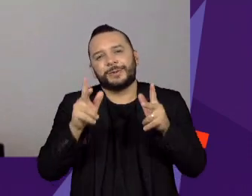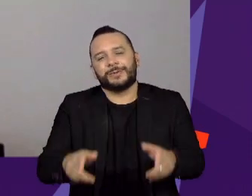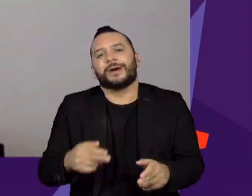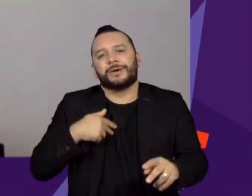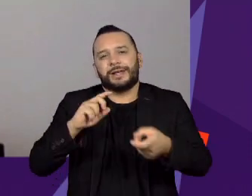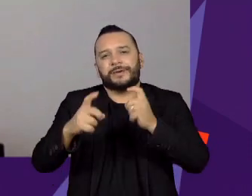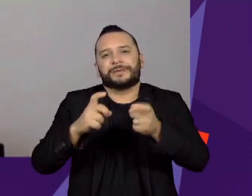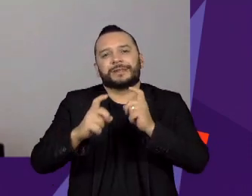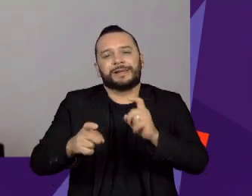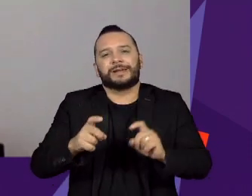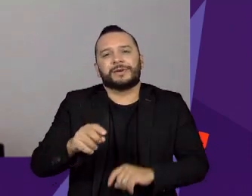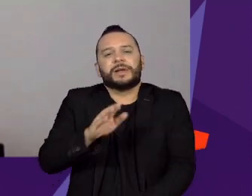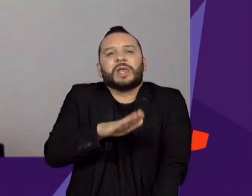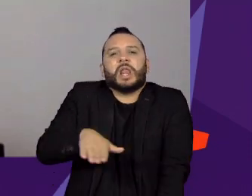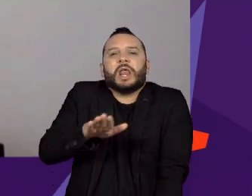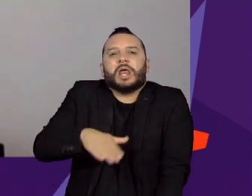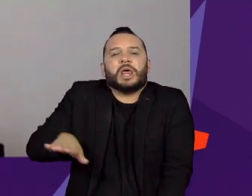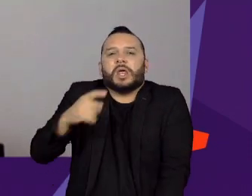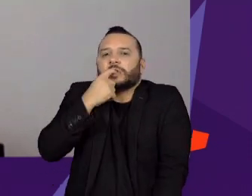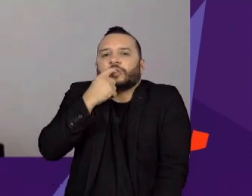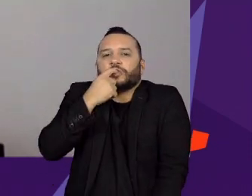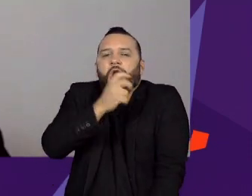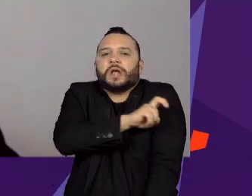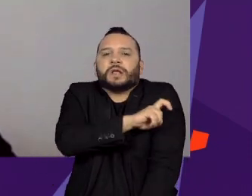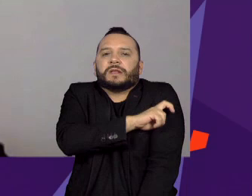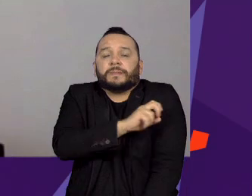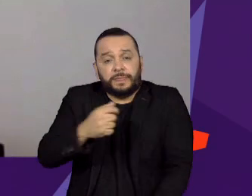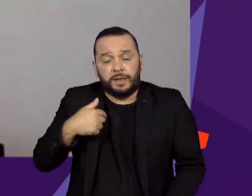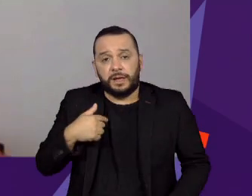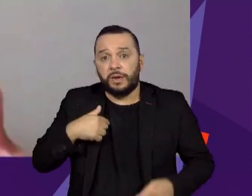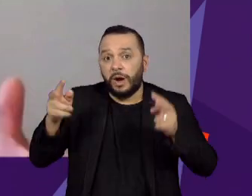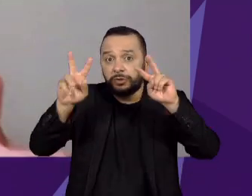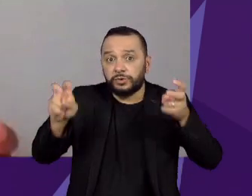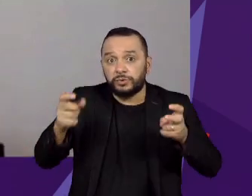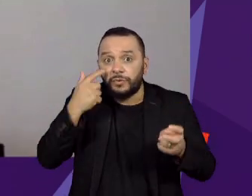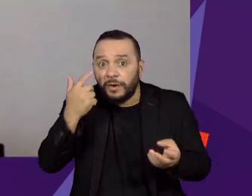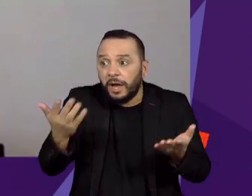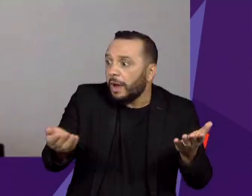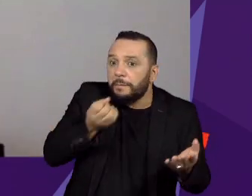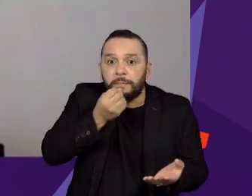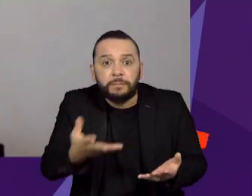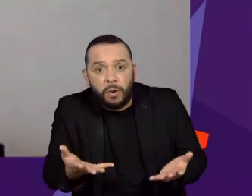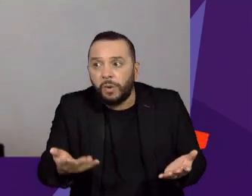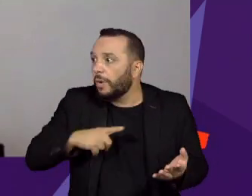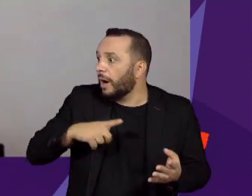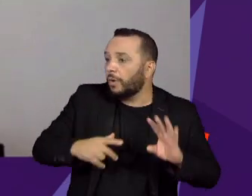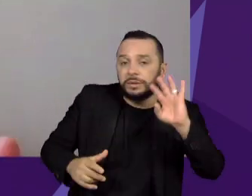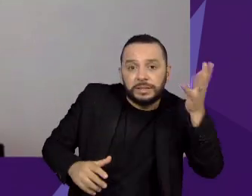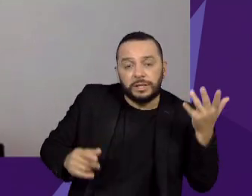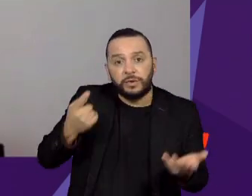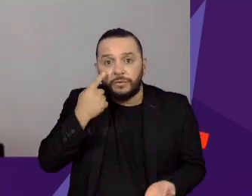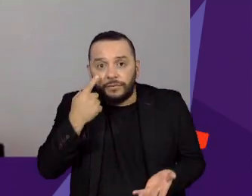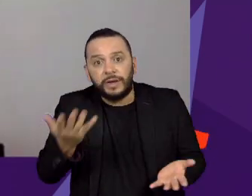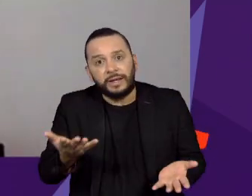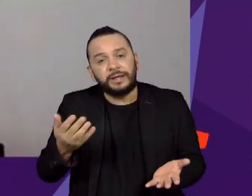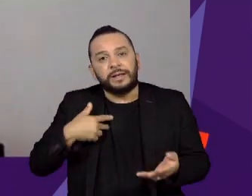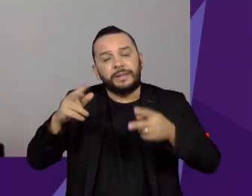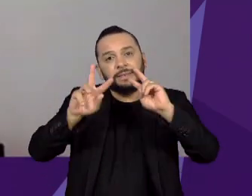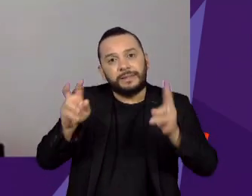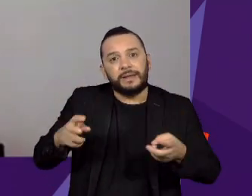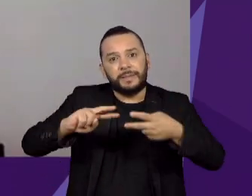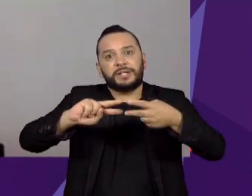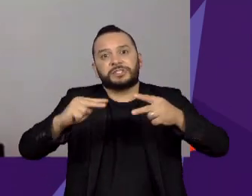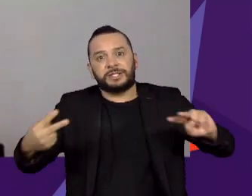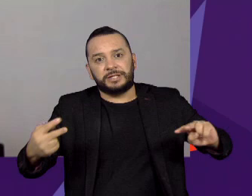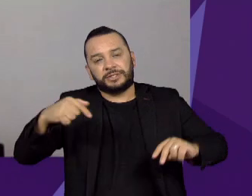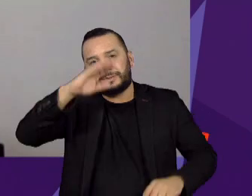eu levava assuntos que eu achava que eram da máxima, achava, olha que coisa boa, né, que a gente está fazendo. Pô, o programa de genética brasileiro, o Brasil